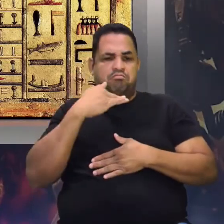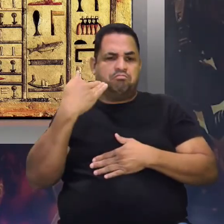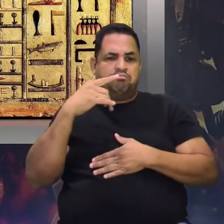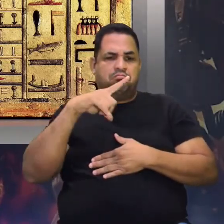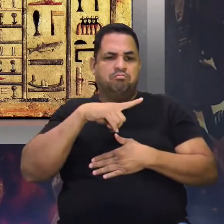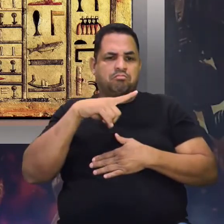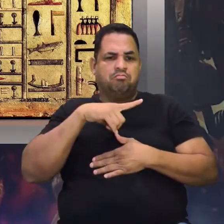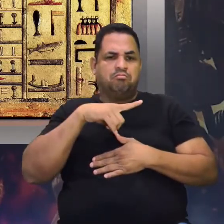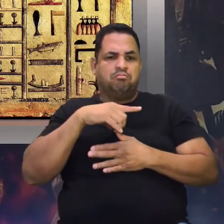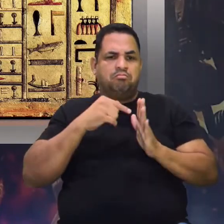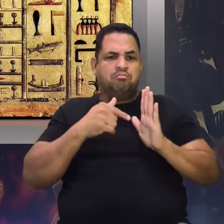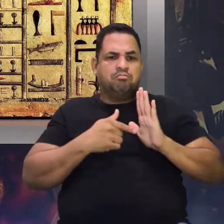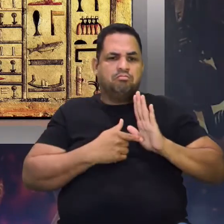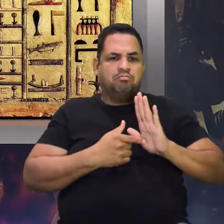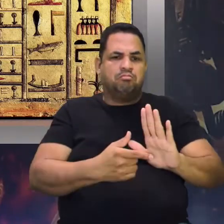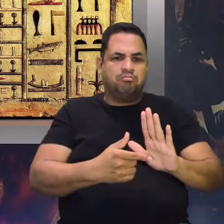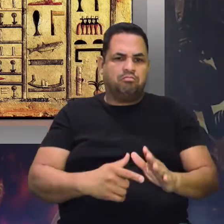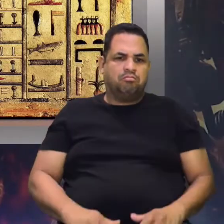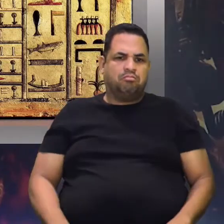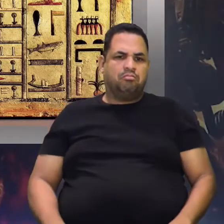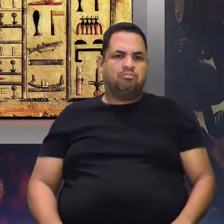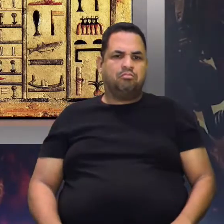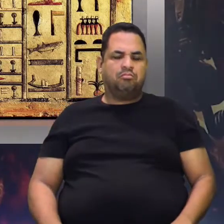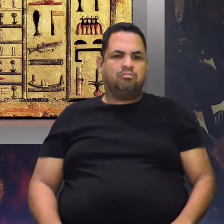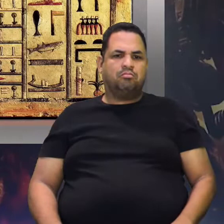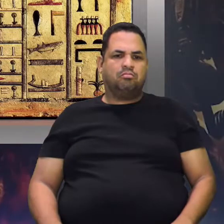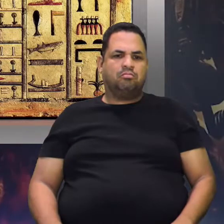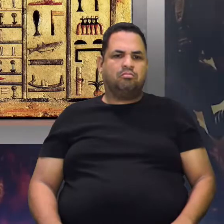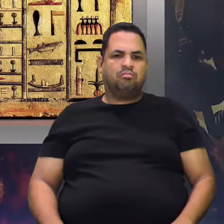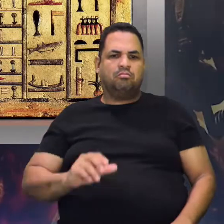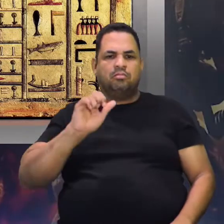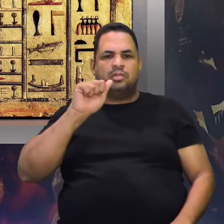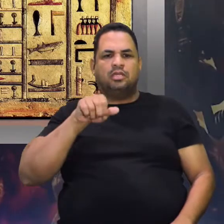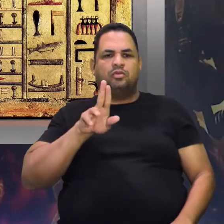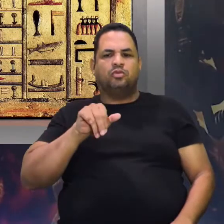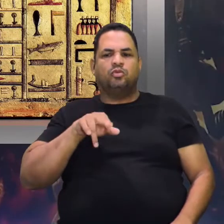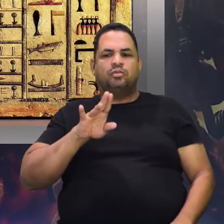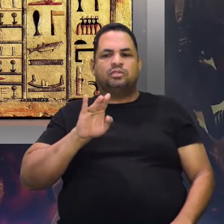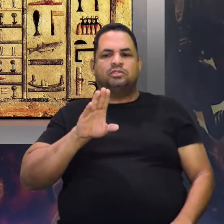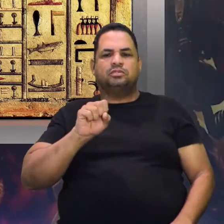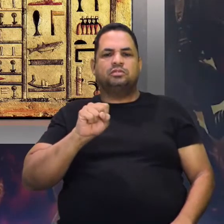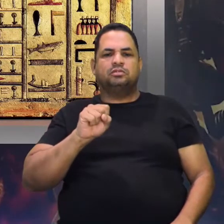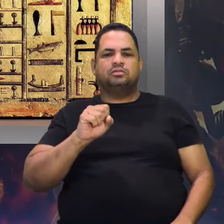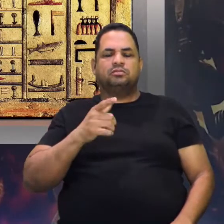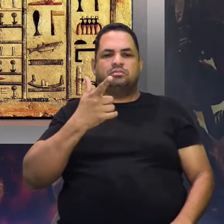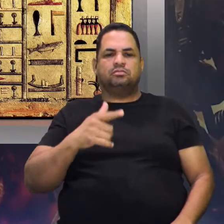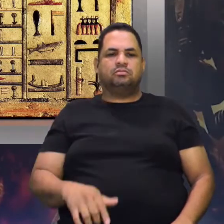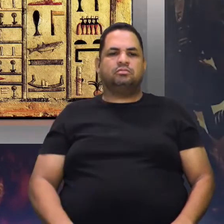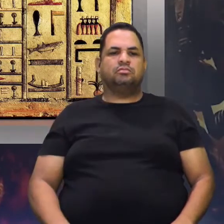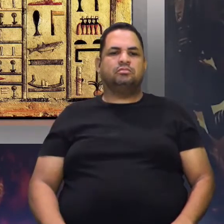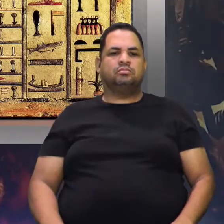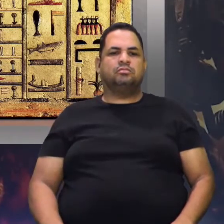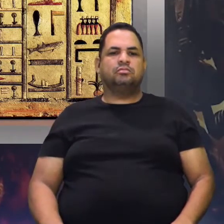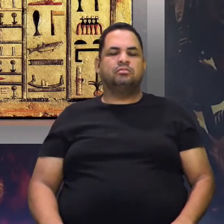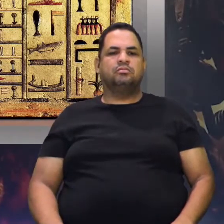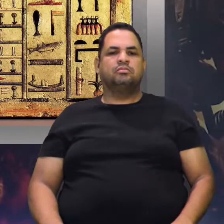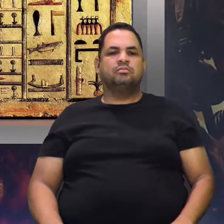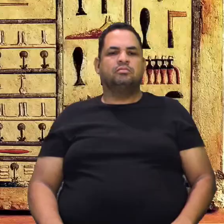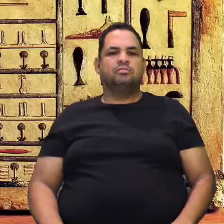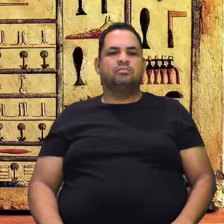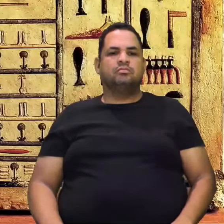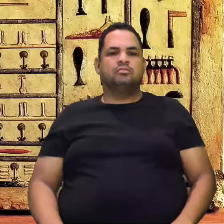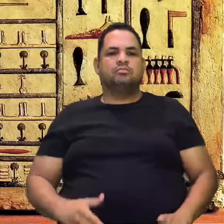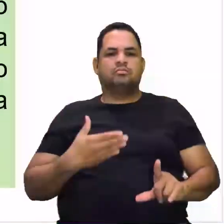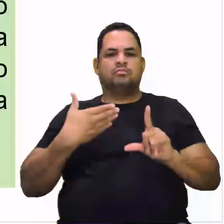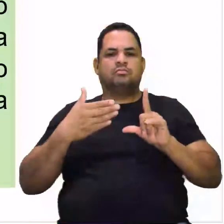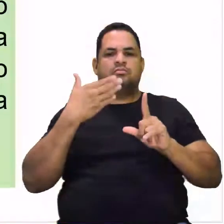que apresentar a Anubis o livro dos mortos. Mas vamos lá, na tela para